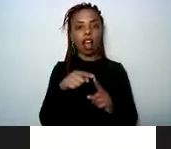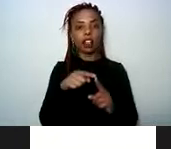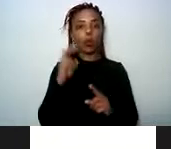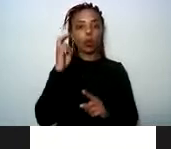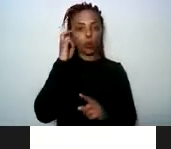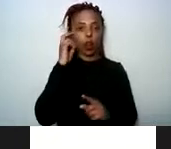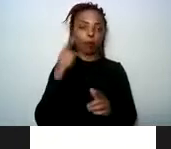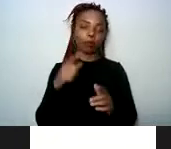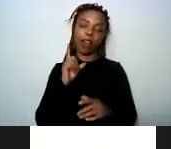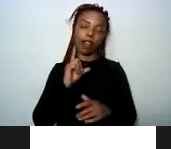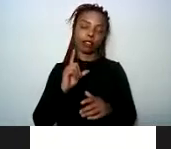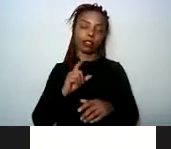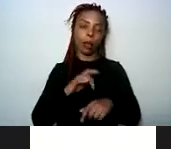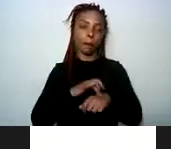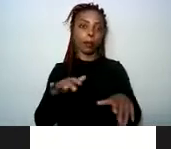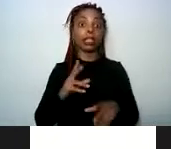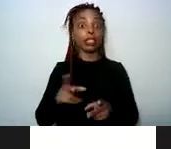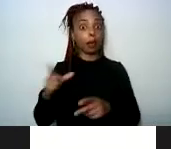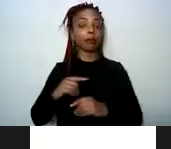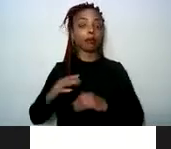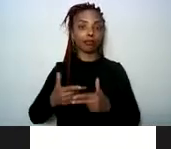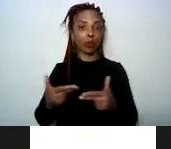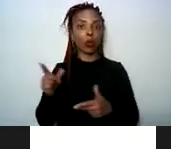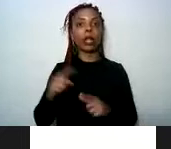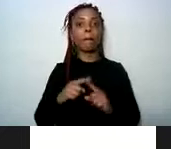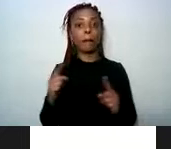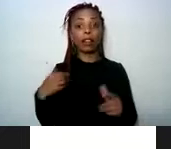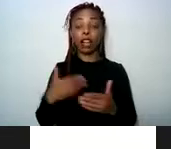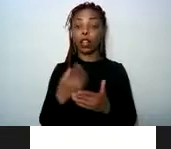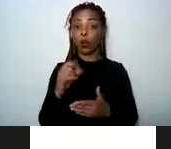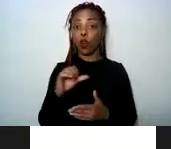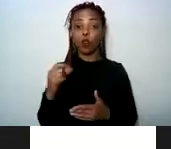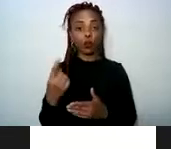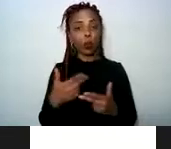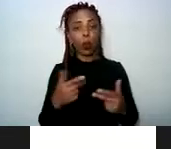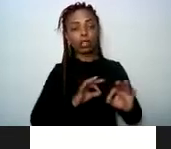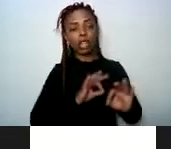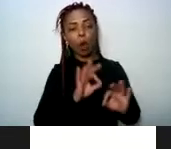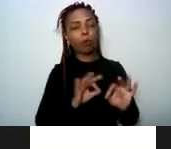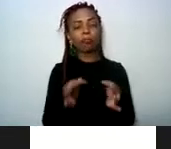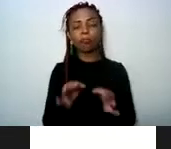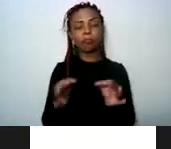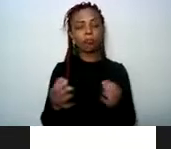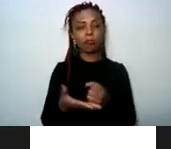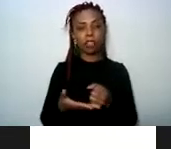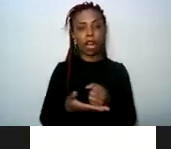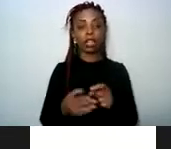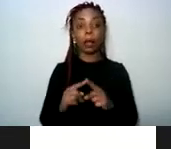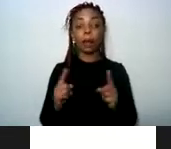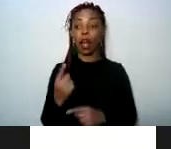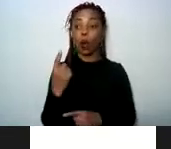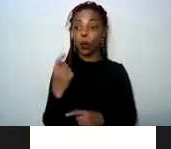mas de fato as intervenções até 1991 foram muito pontuais. E a única que foi